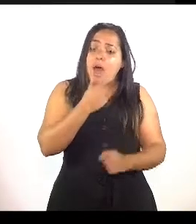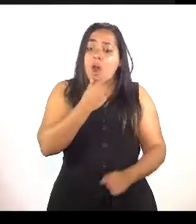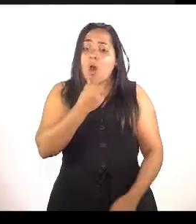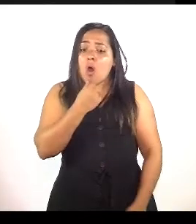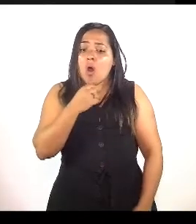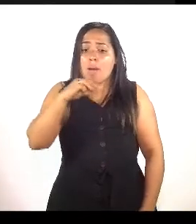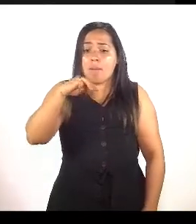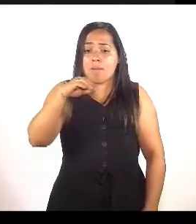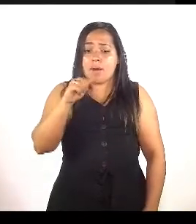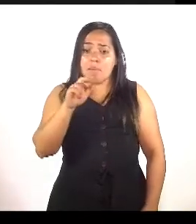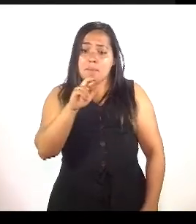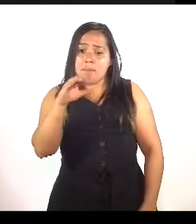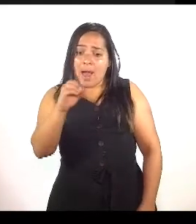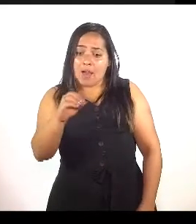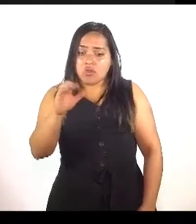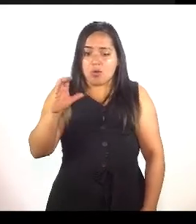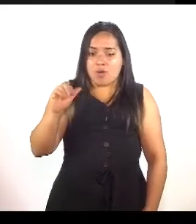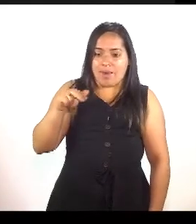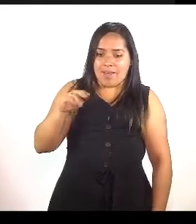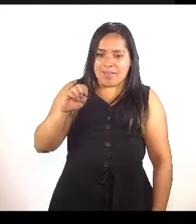almoçar.